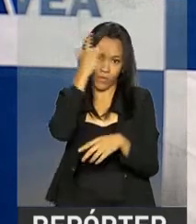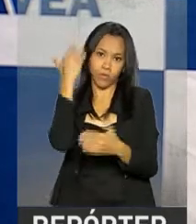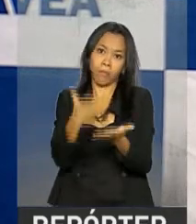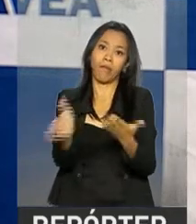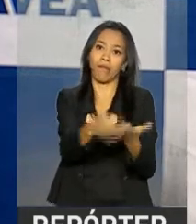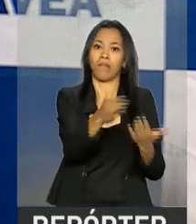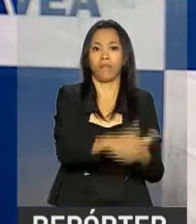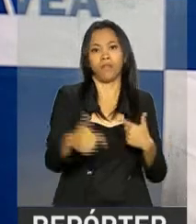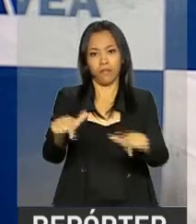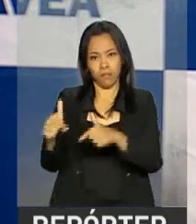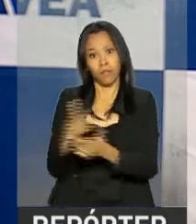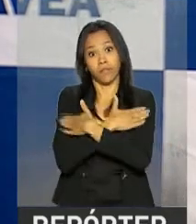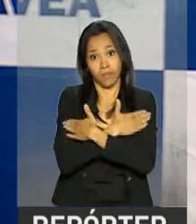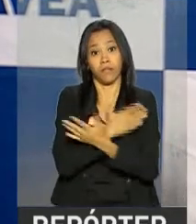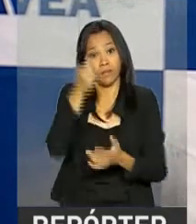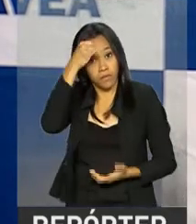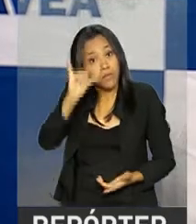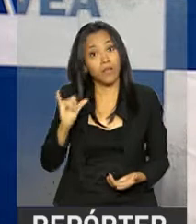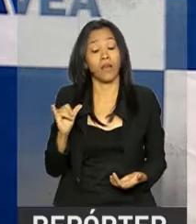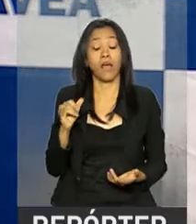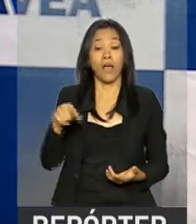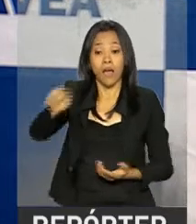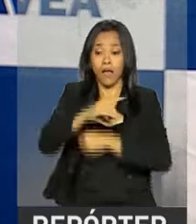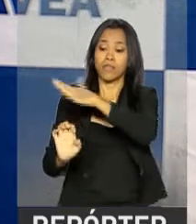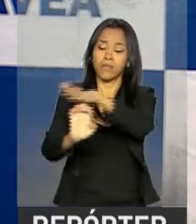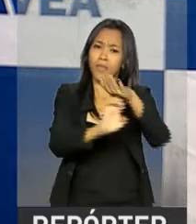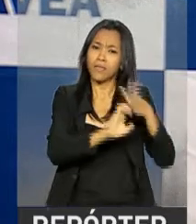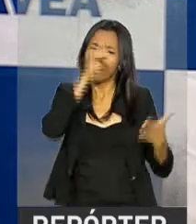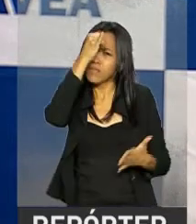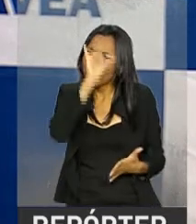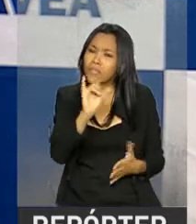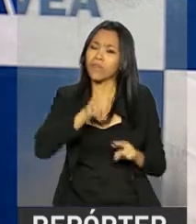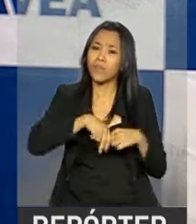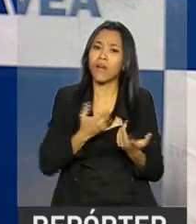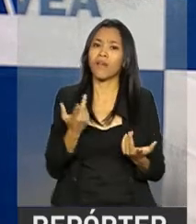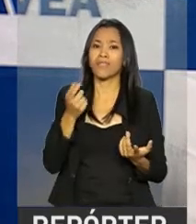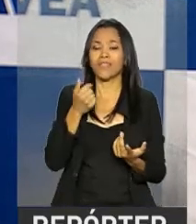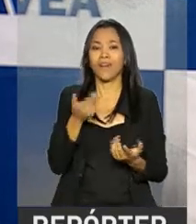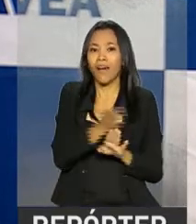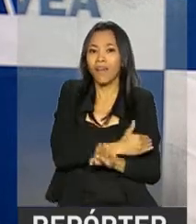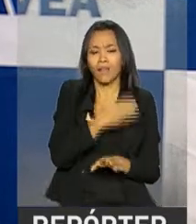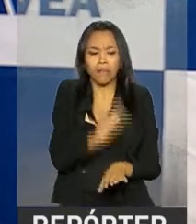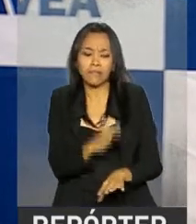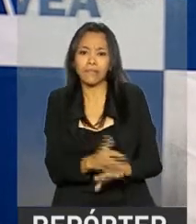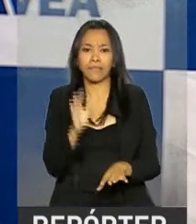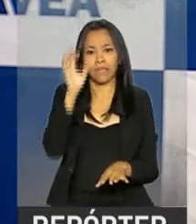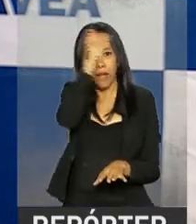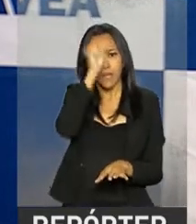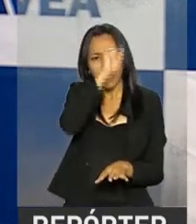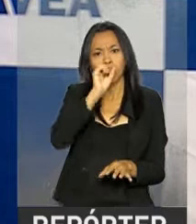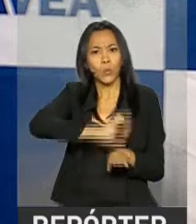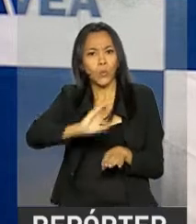as empresas procuram evitar ao máximo a demissão pela questão de qualificação dos seus funcionários é muito caro à empresa